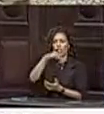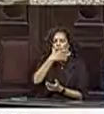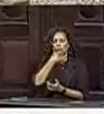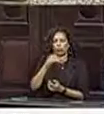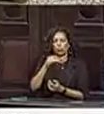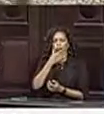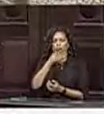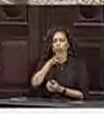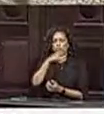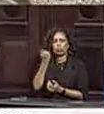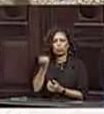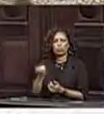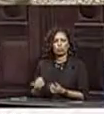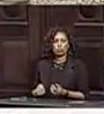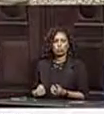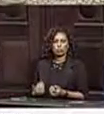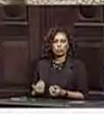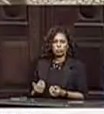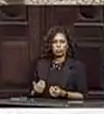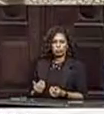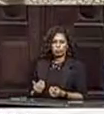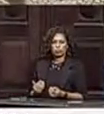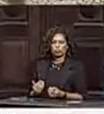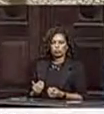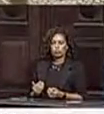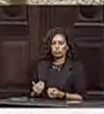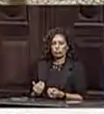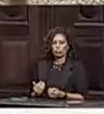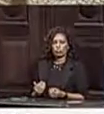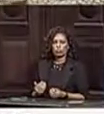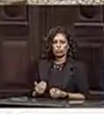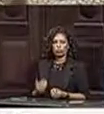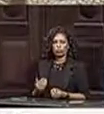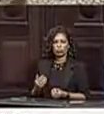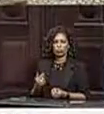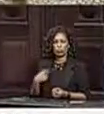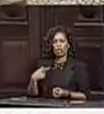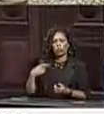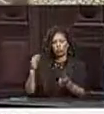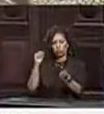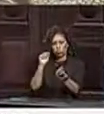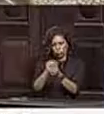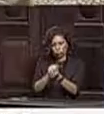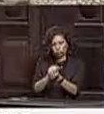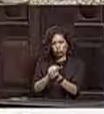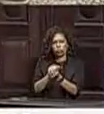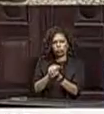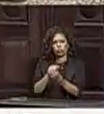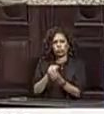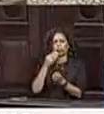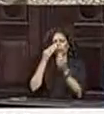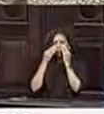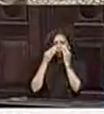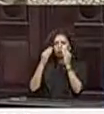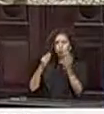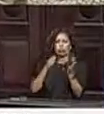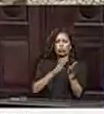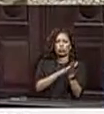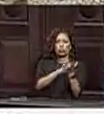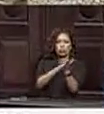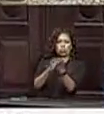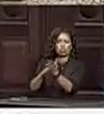deverão prevalecer, e pode contar comigo que estarei junto, porque realmente são homenagens não